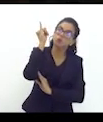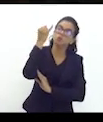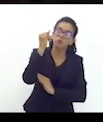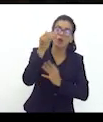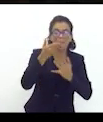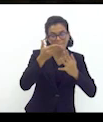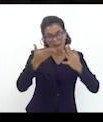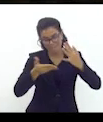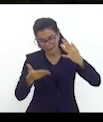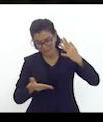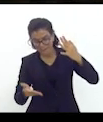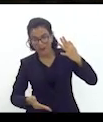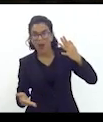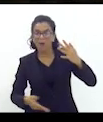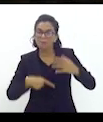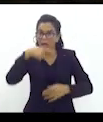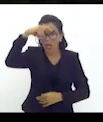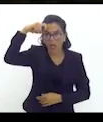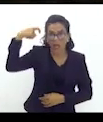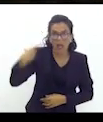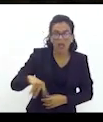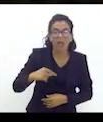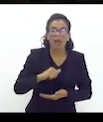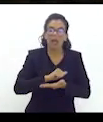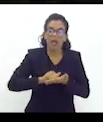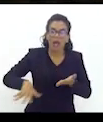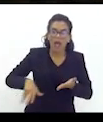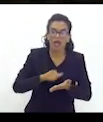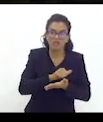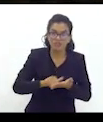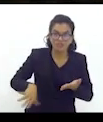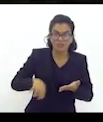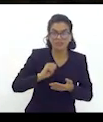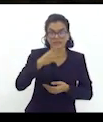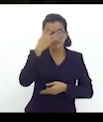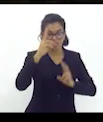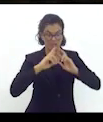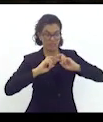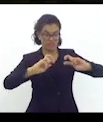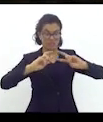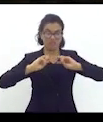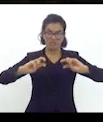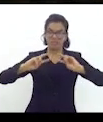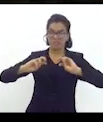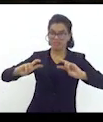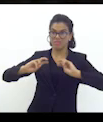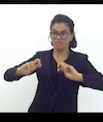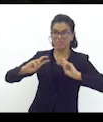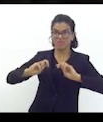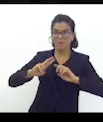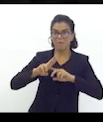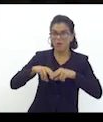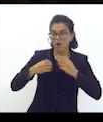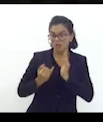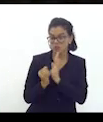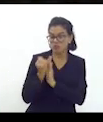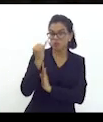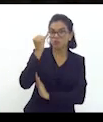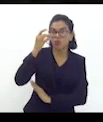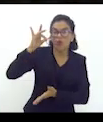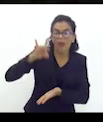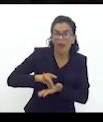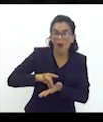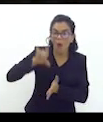prazo, mais você gasta. Se nós estamos sendo extorquidos por juro da União, juro